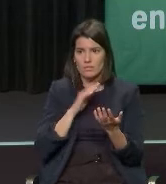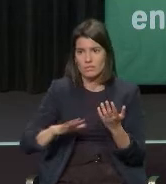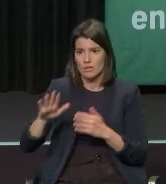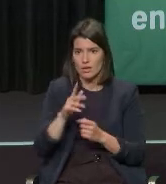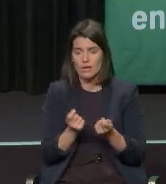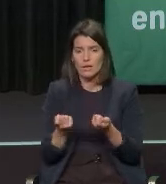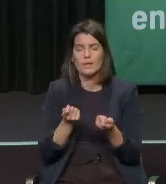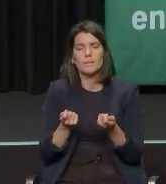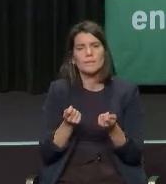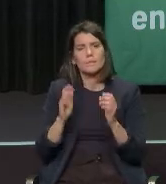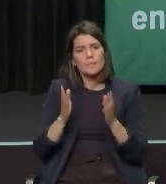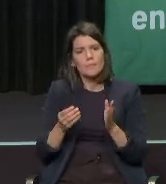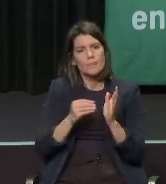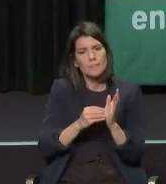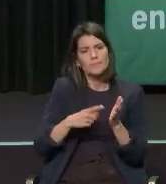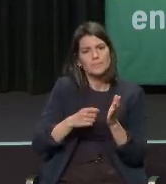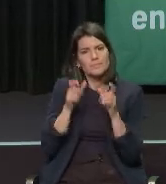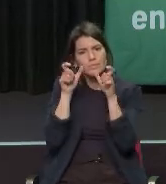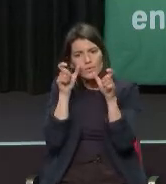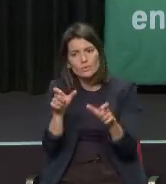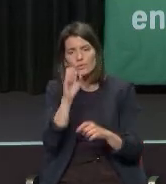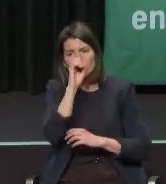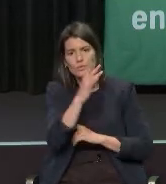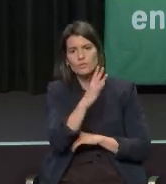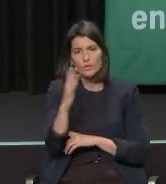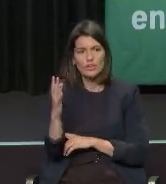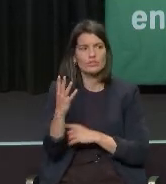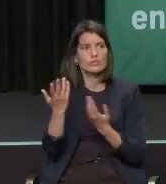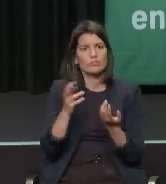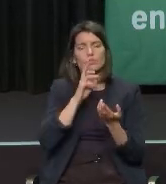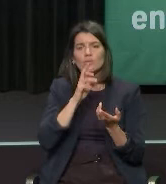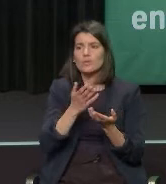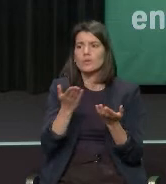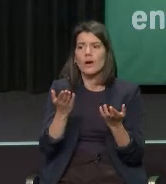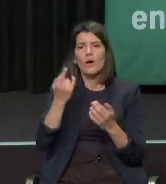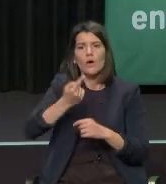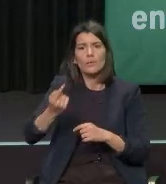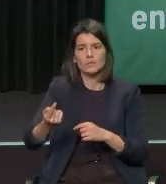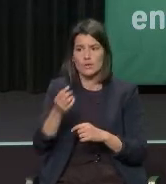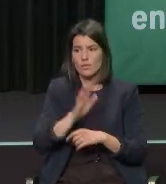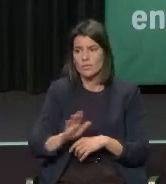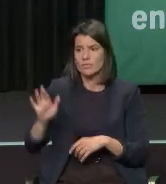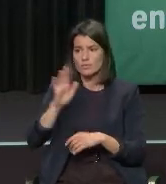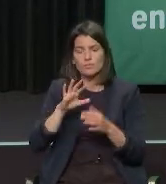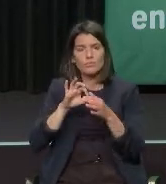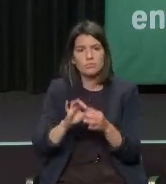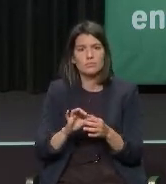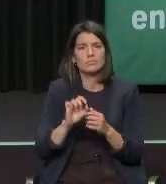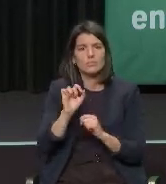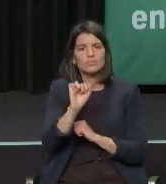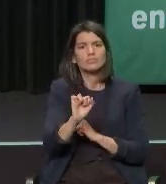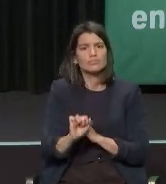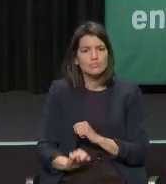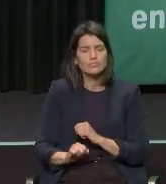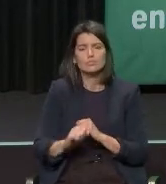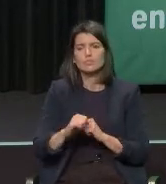estas necessidades de monitorização da floresta, portanto, responder às obrigações nacionais em termos de classificação do uso e